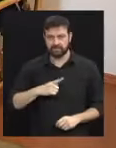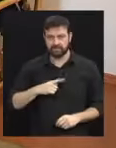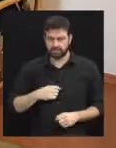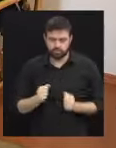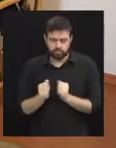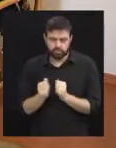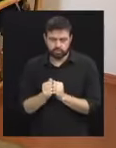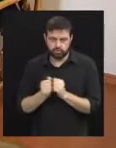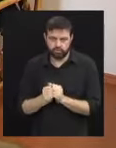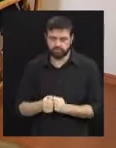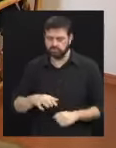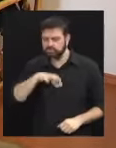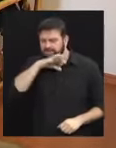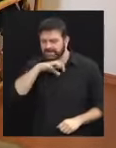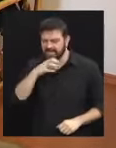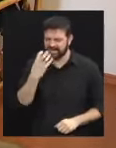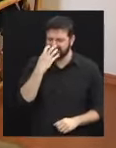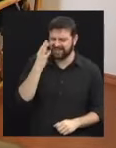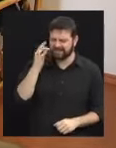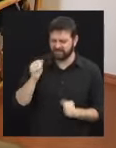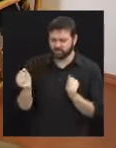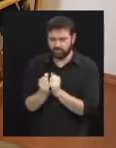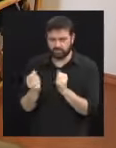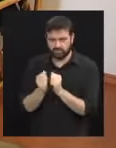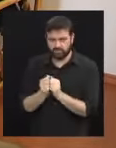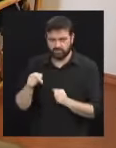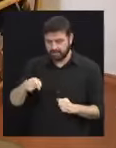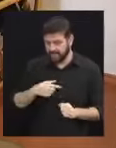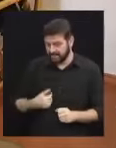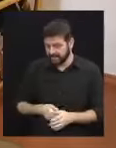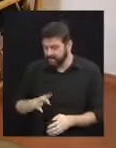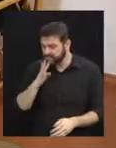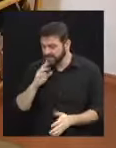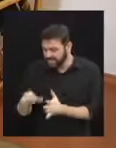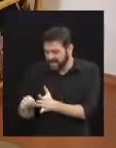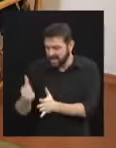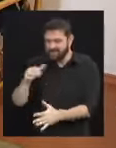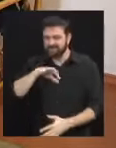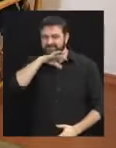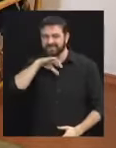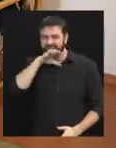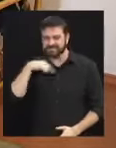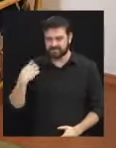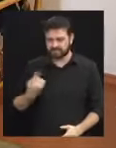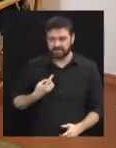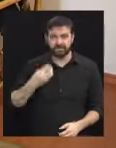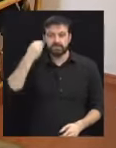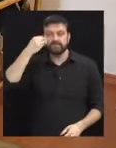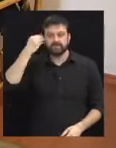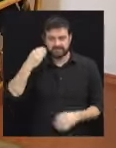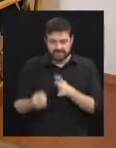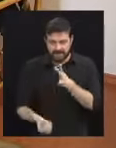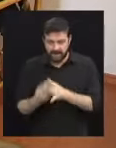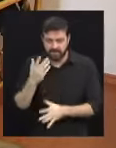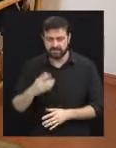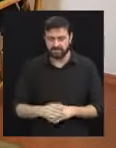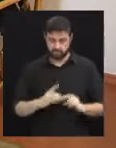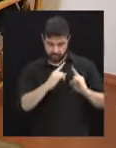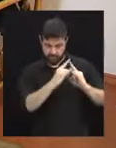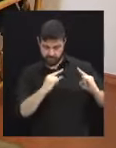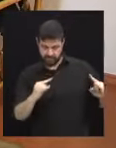com os bichos em volta, então ela já nasceu, ela quase que conheceu primeiro um bicho. E outro dia nós tivemos também uma experiência muito bonita em uma